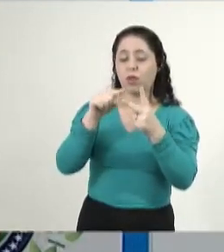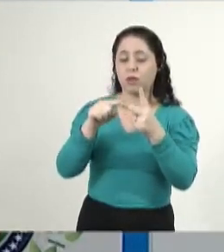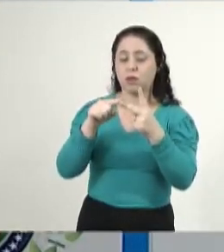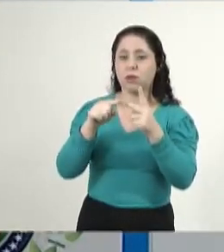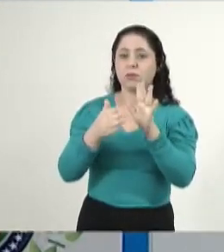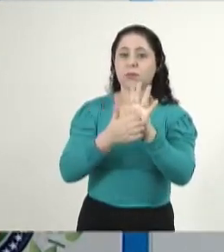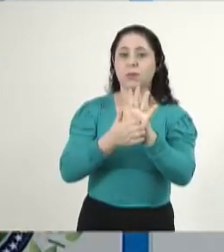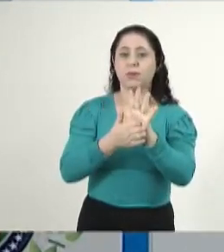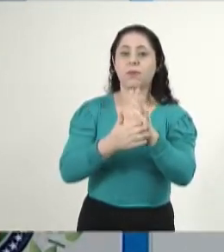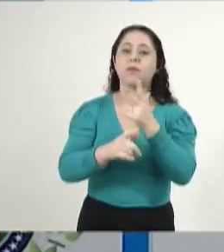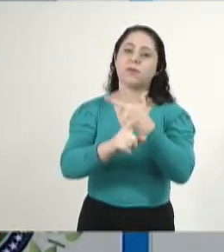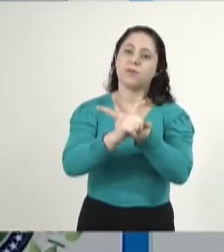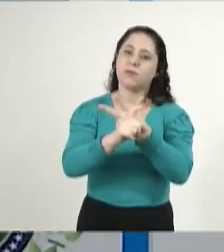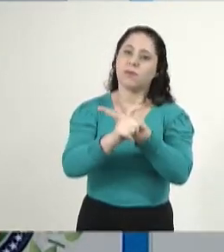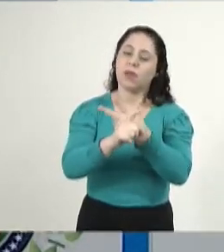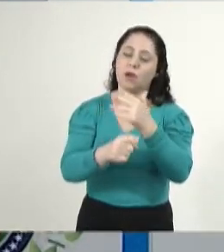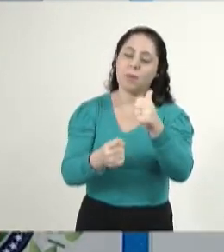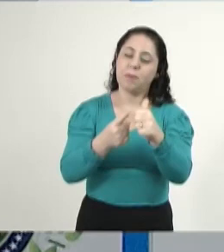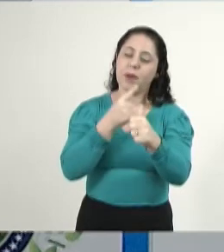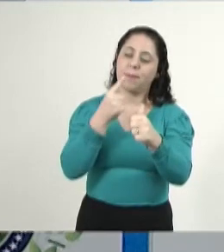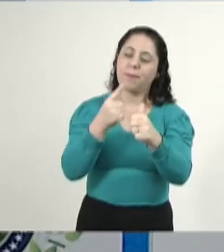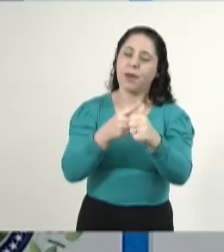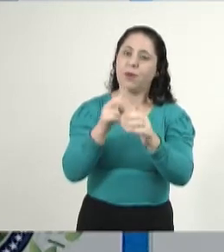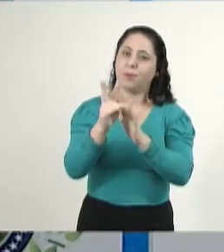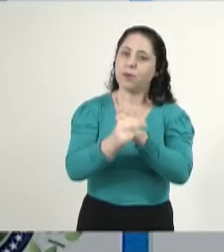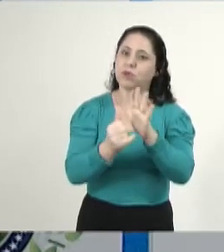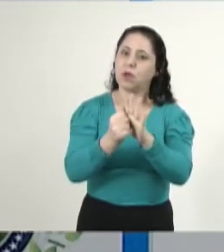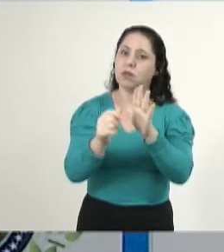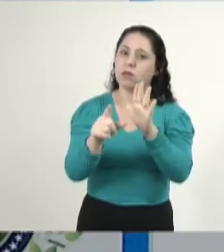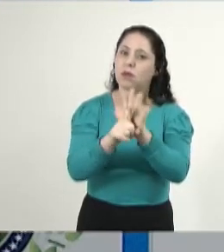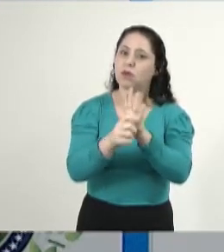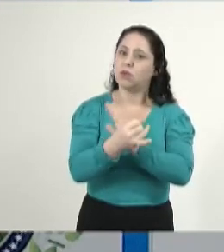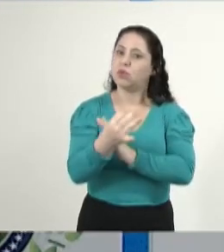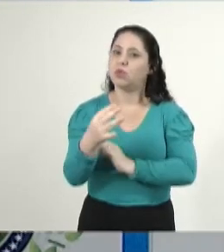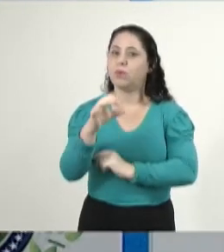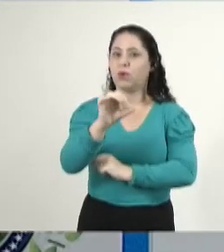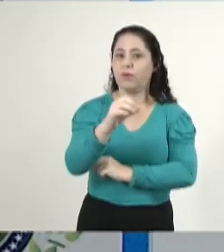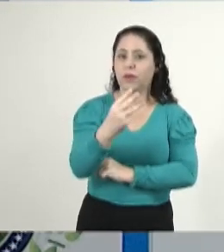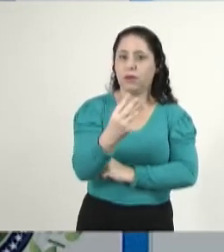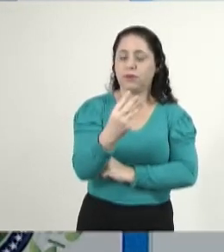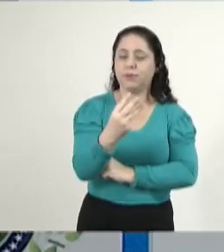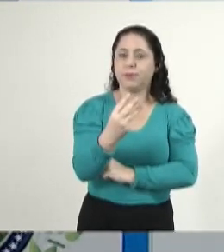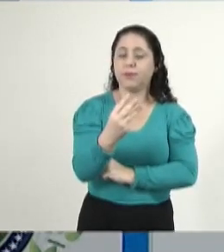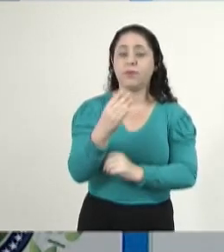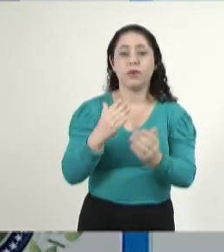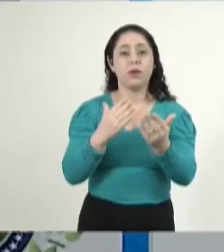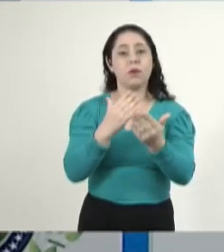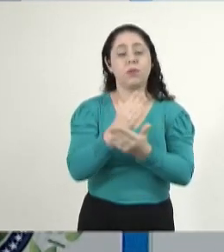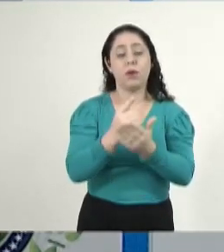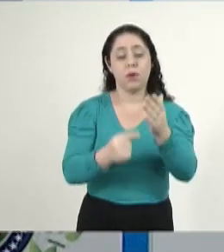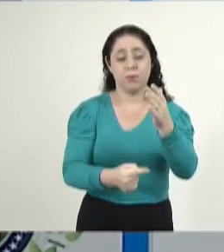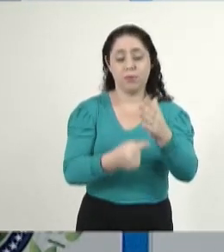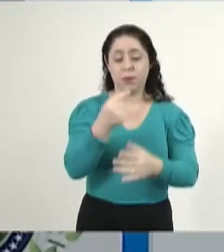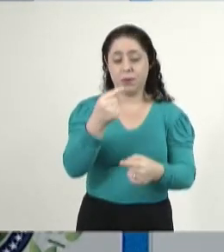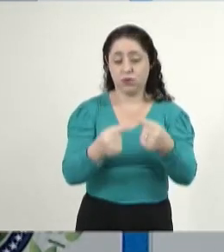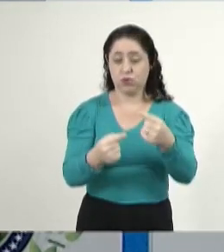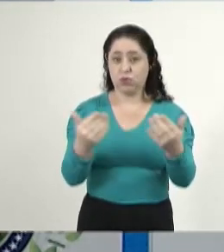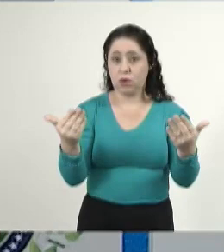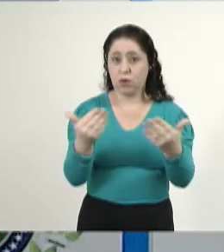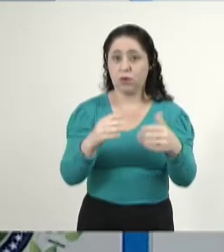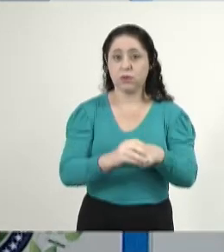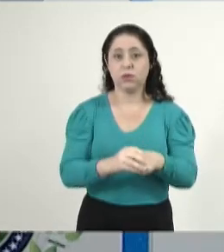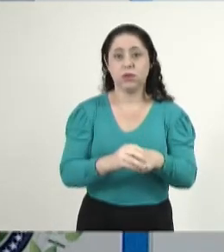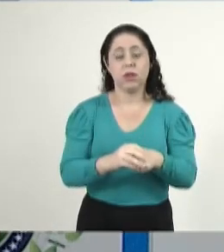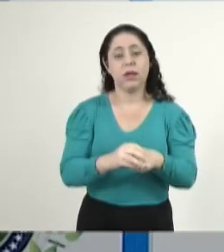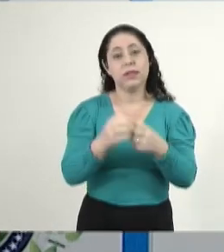são de autoria do Poder Executivo. O primeiro deles, o projeto de lei de número 93, aprovado em primeira discussão, como eu